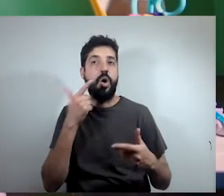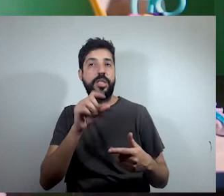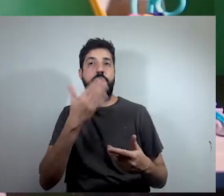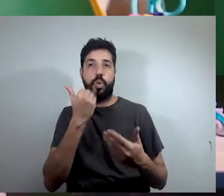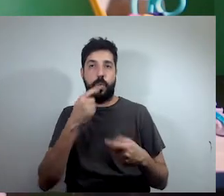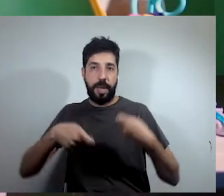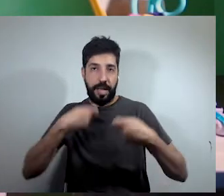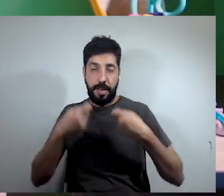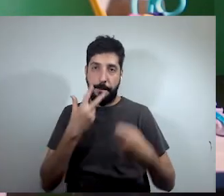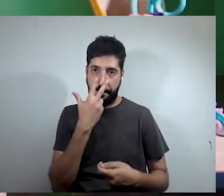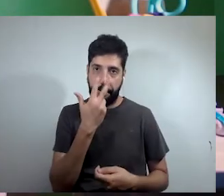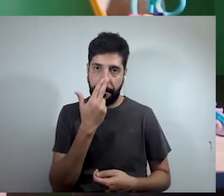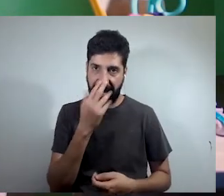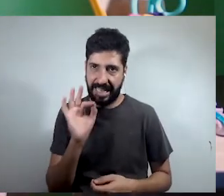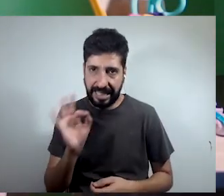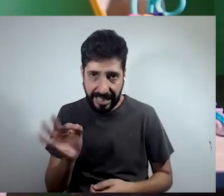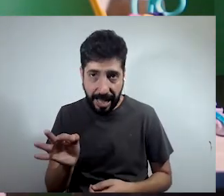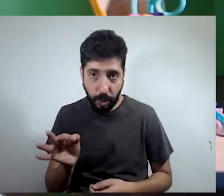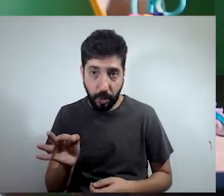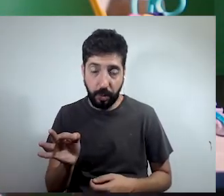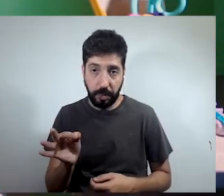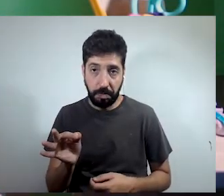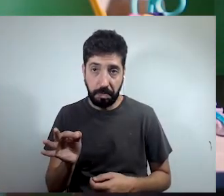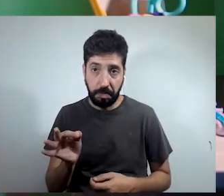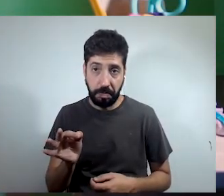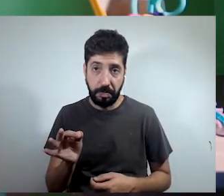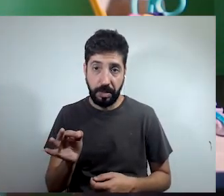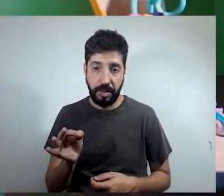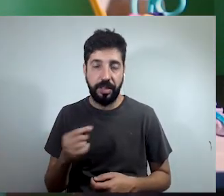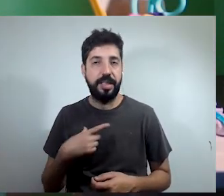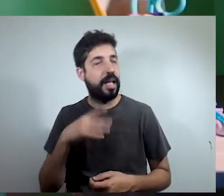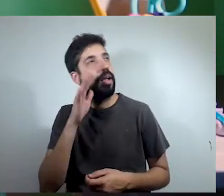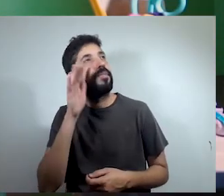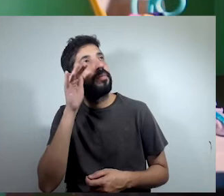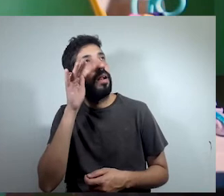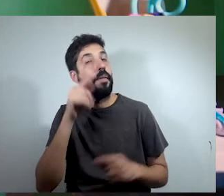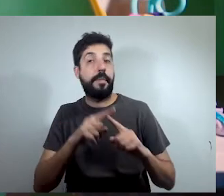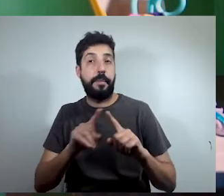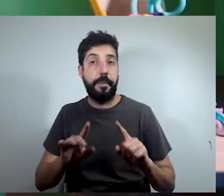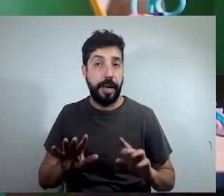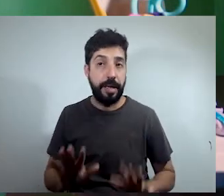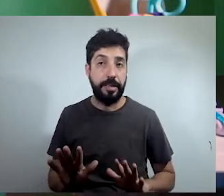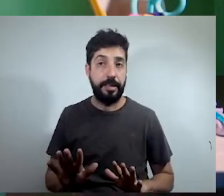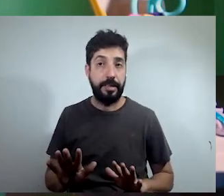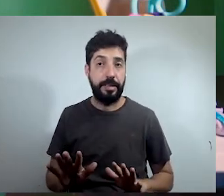comer, parece que dá certo, né, essa distração,